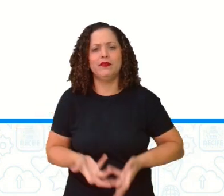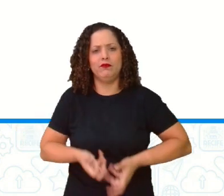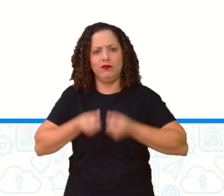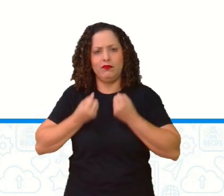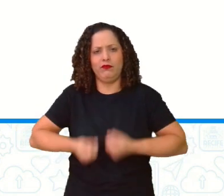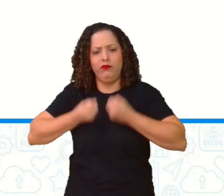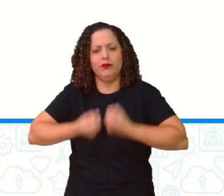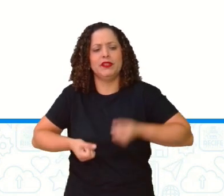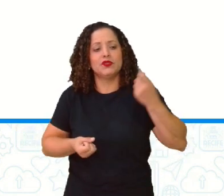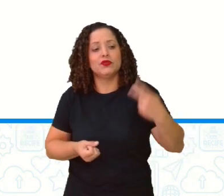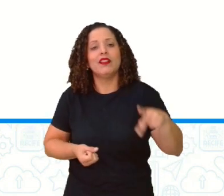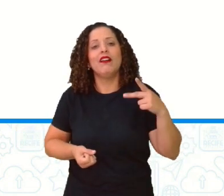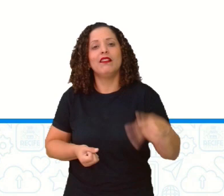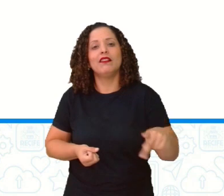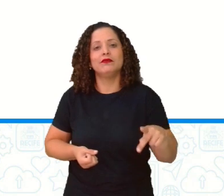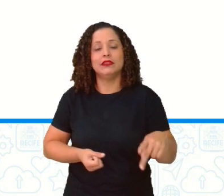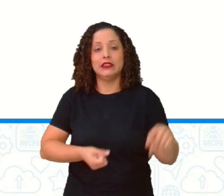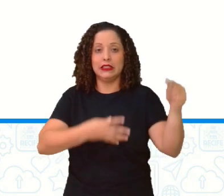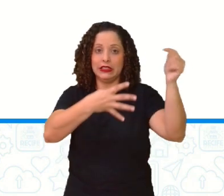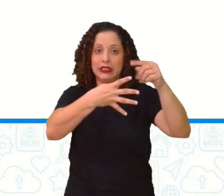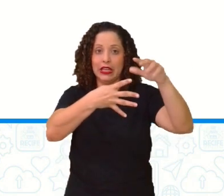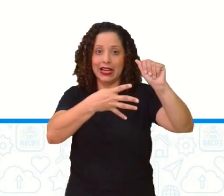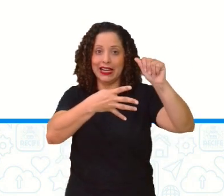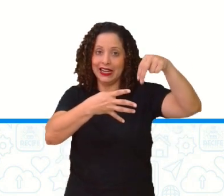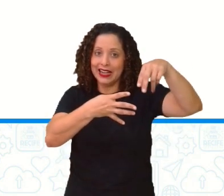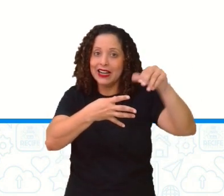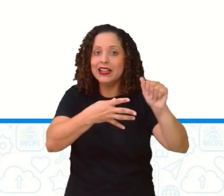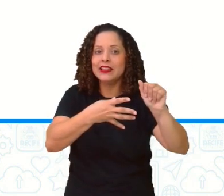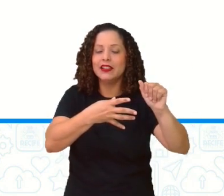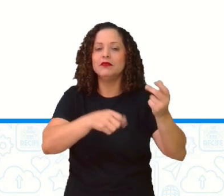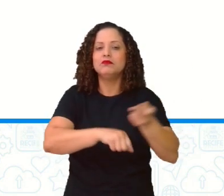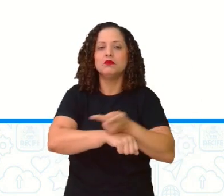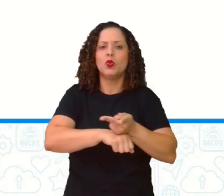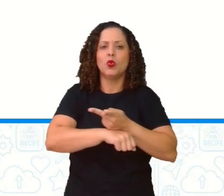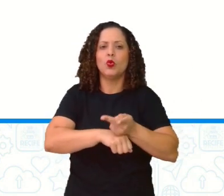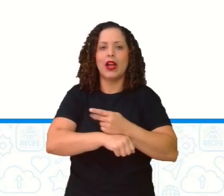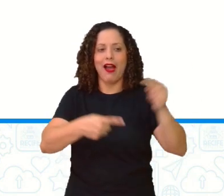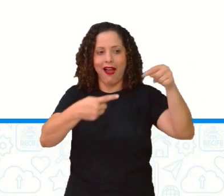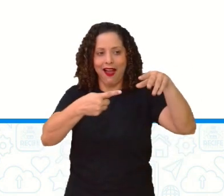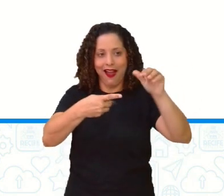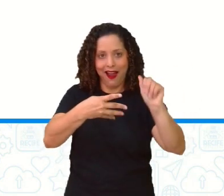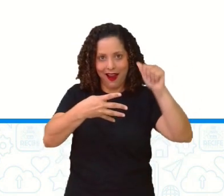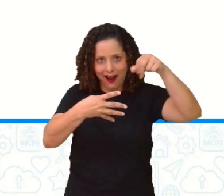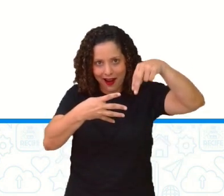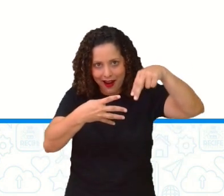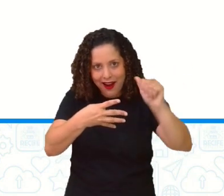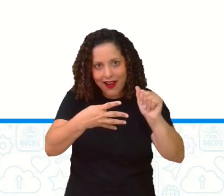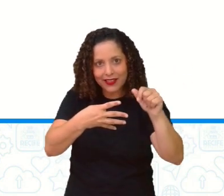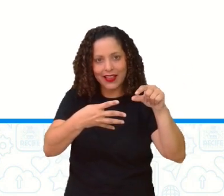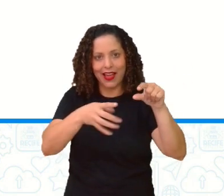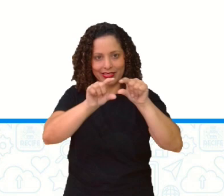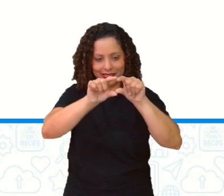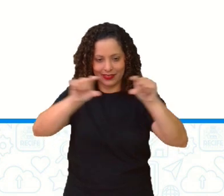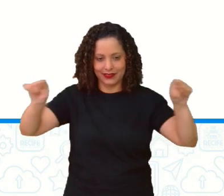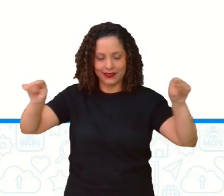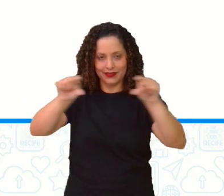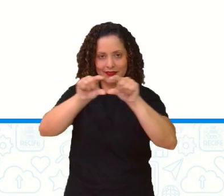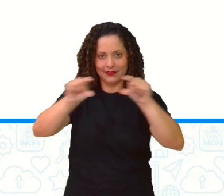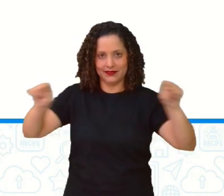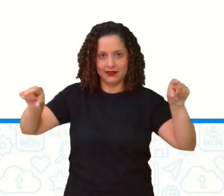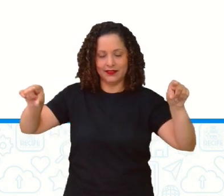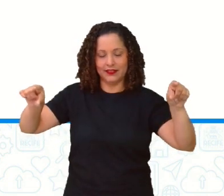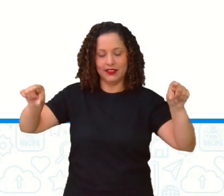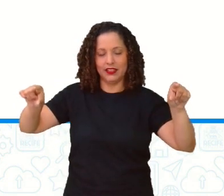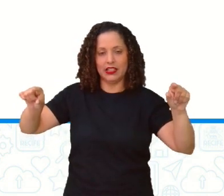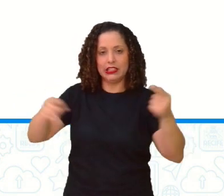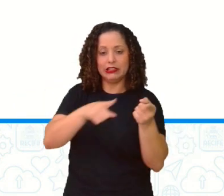que eu tenho que olhar, né, na tabela? Procurar o nome de Ana na linha e